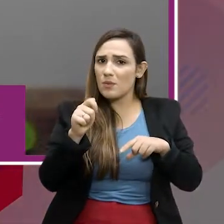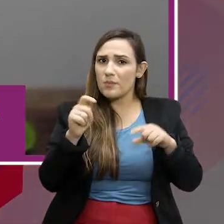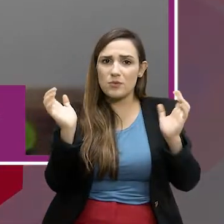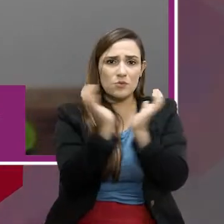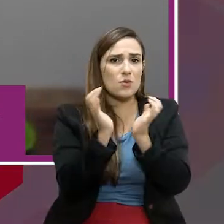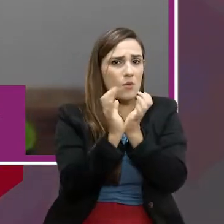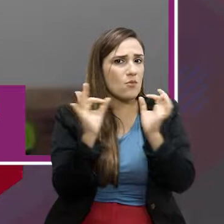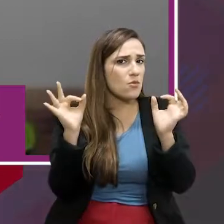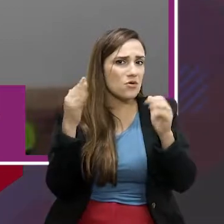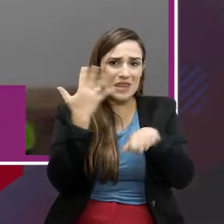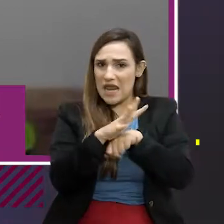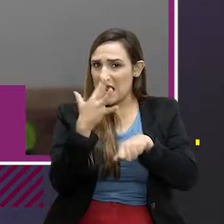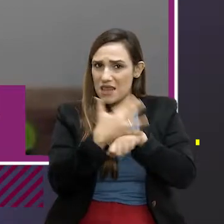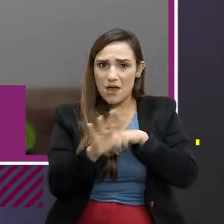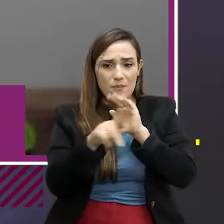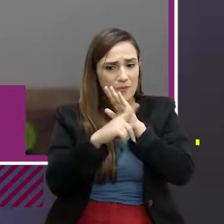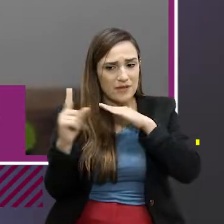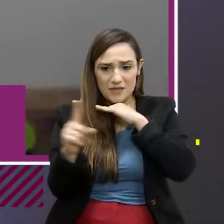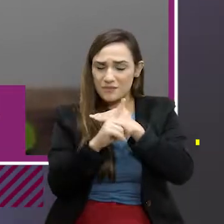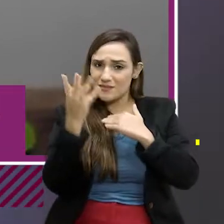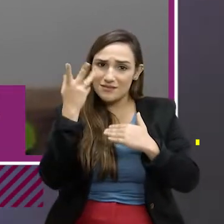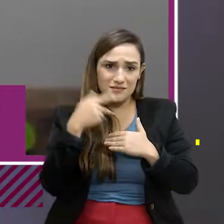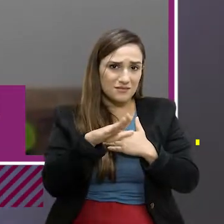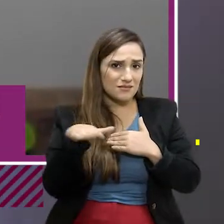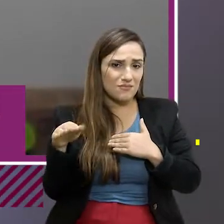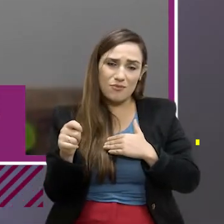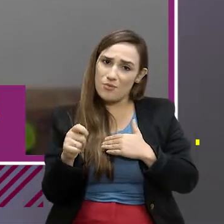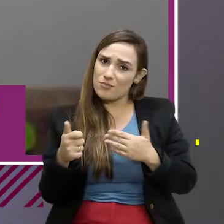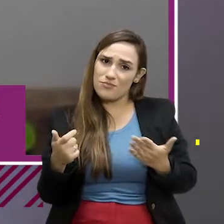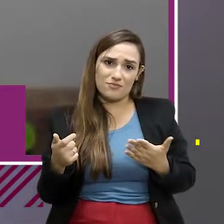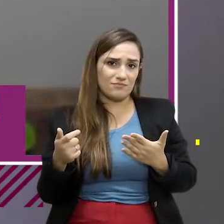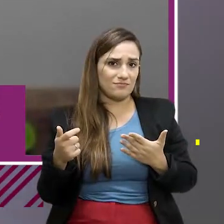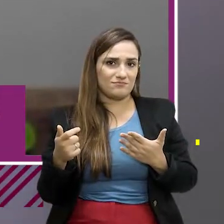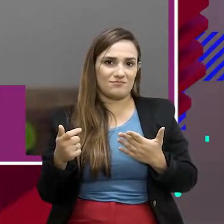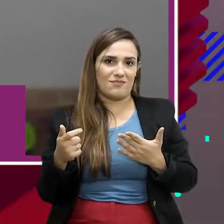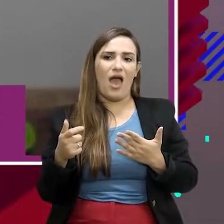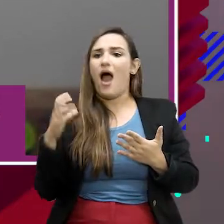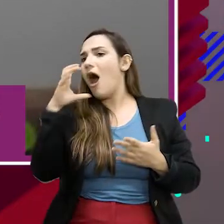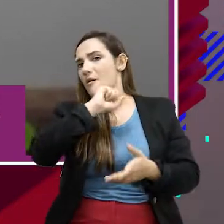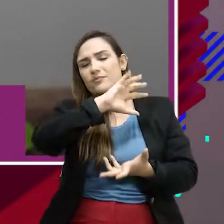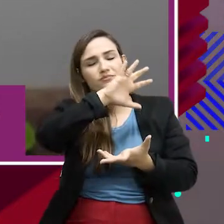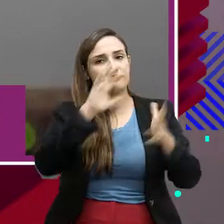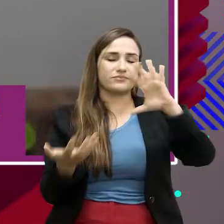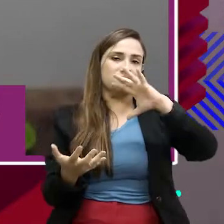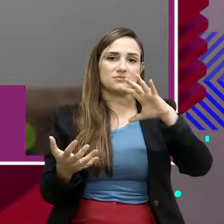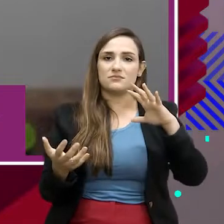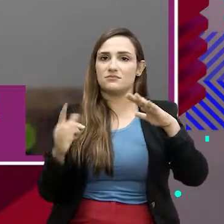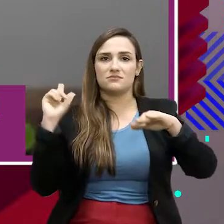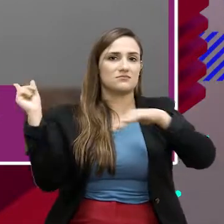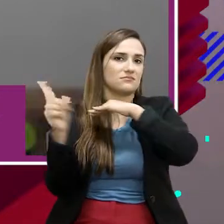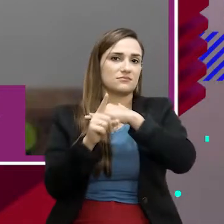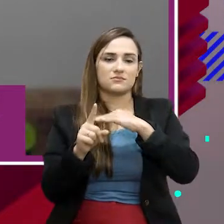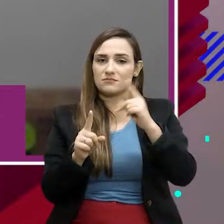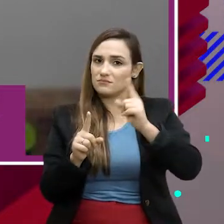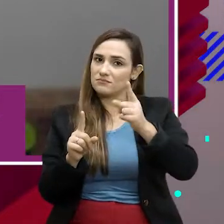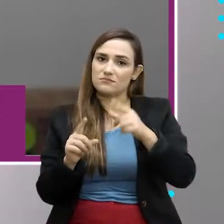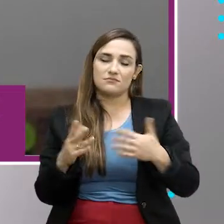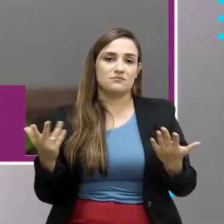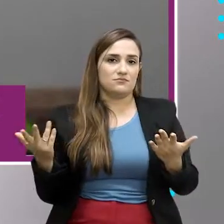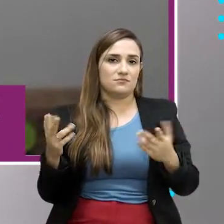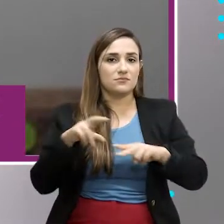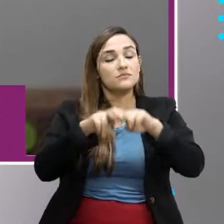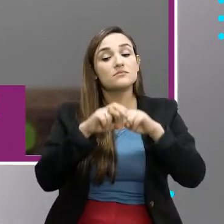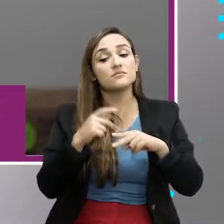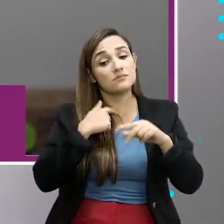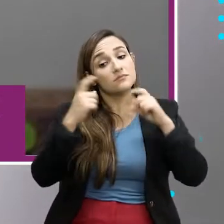tem menos especialista, tem menos aparelhos, tem menos equipe treinada, e a gente